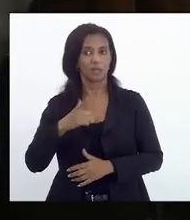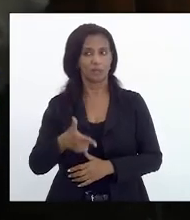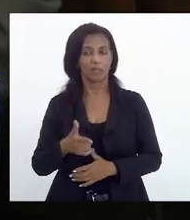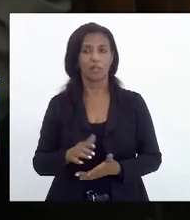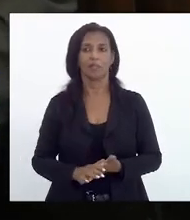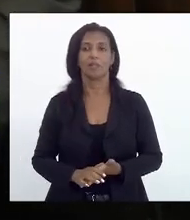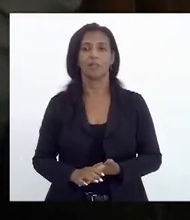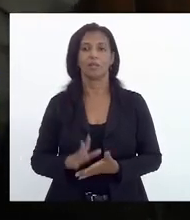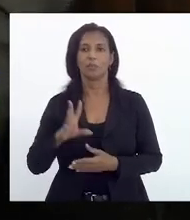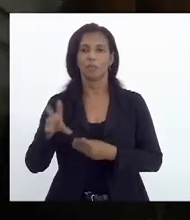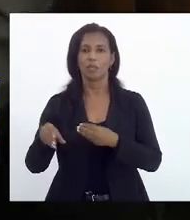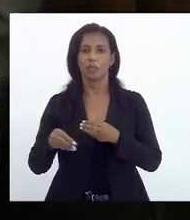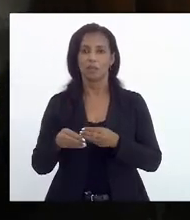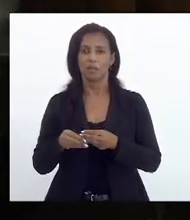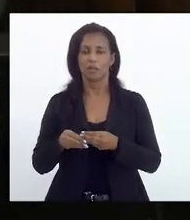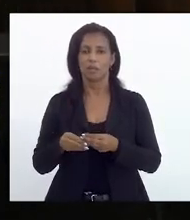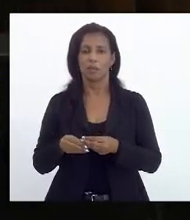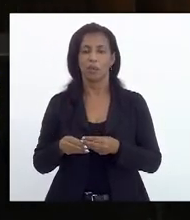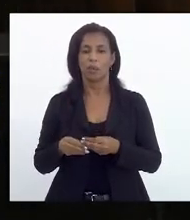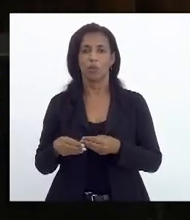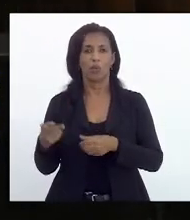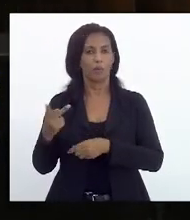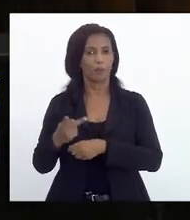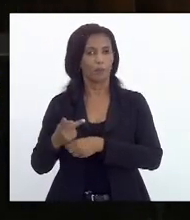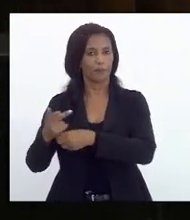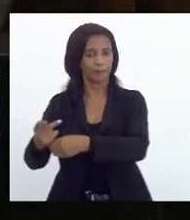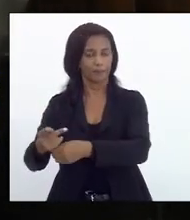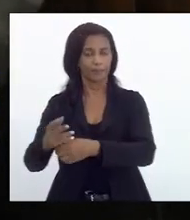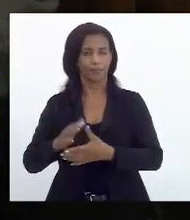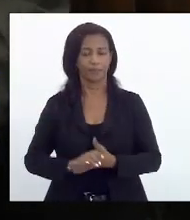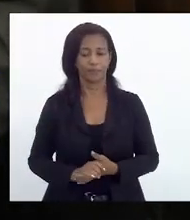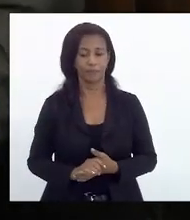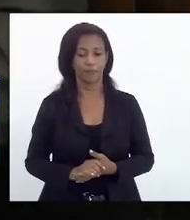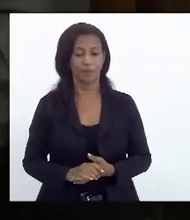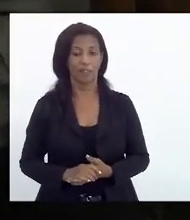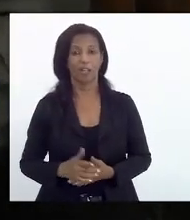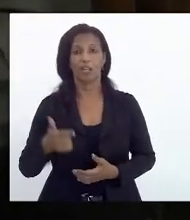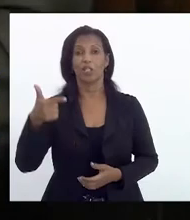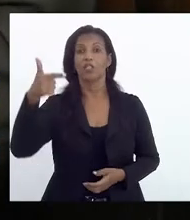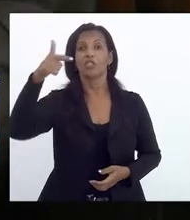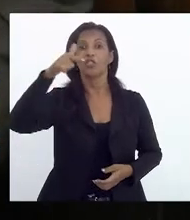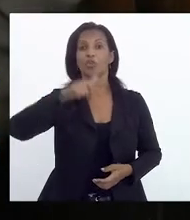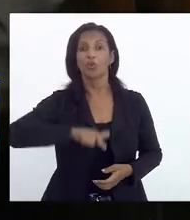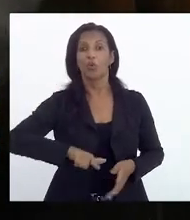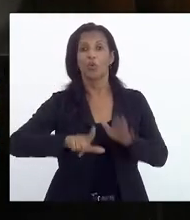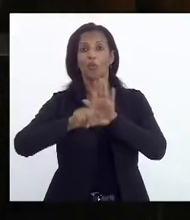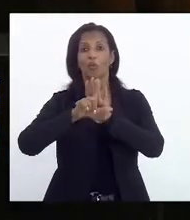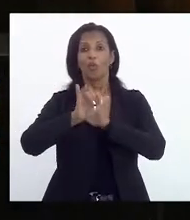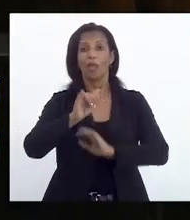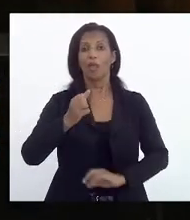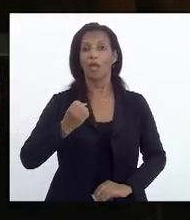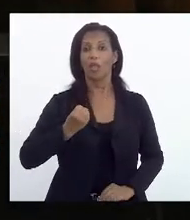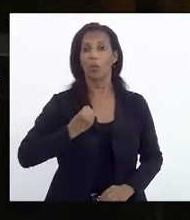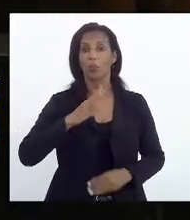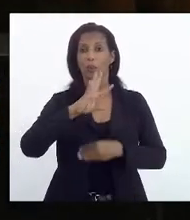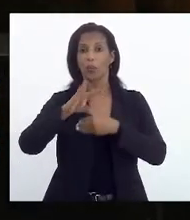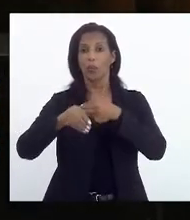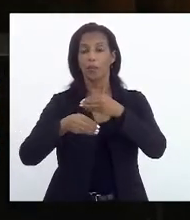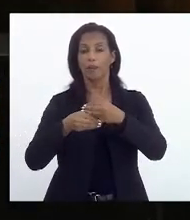sobre o jornal O gratificação volto a repetir o número da lei lei